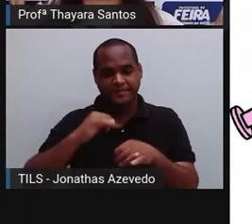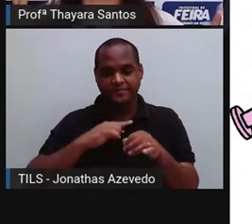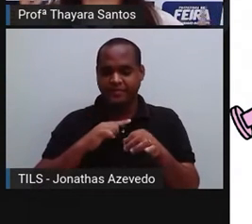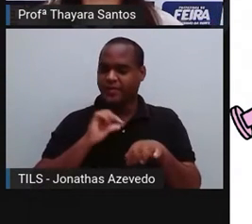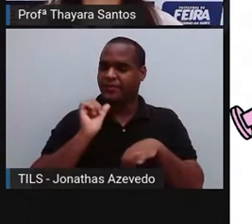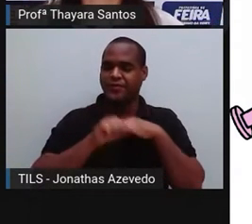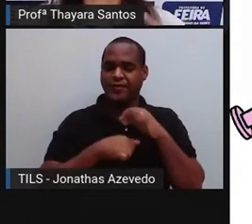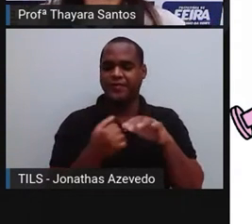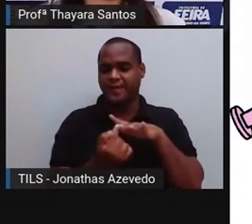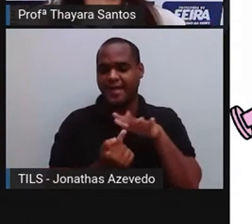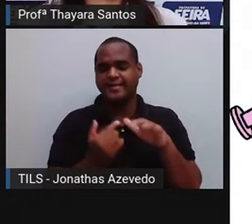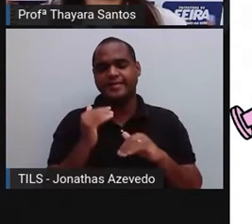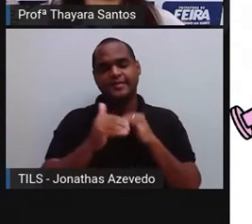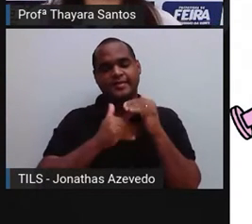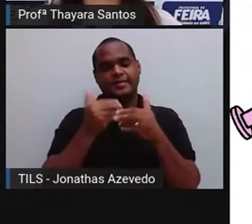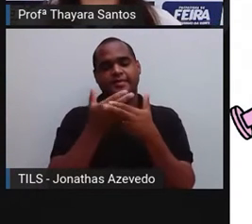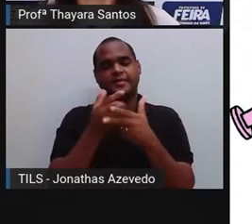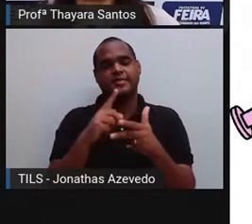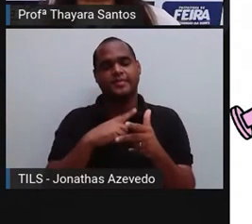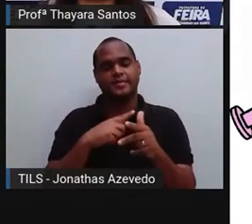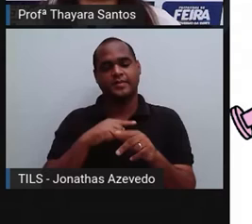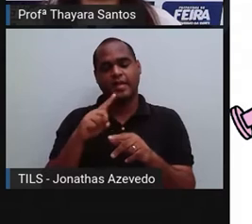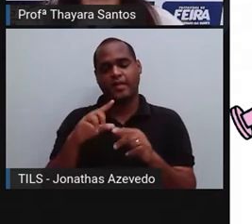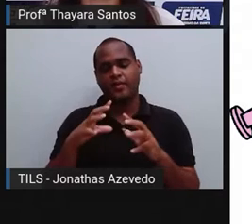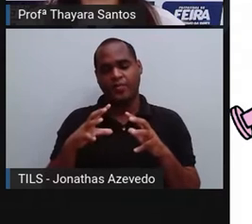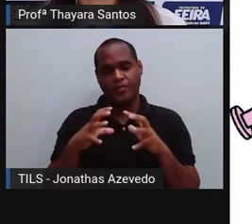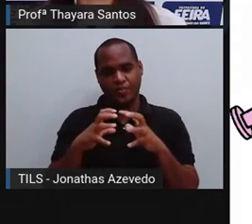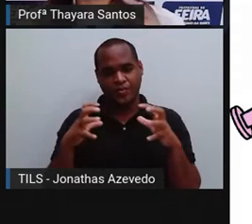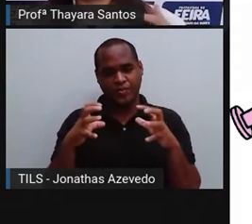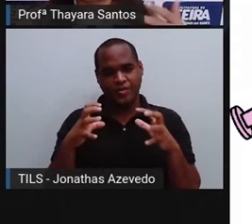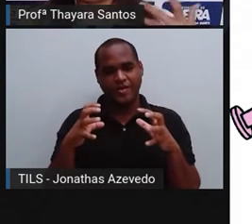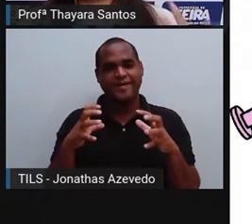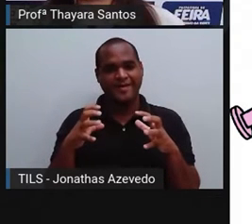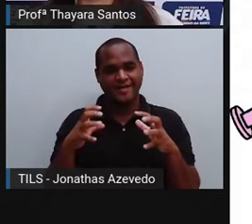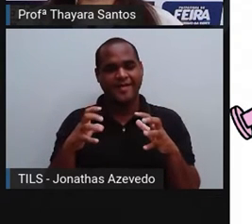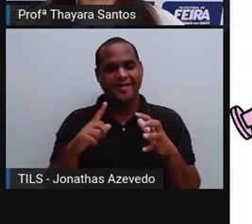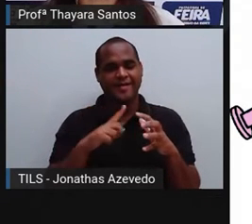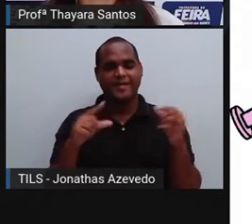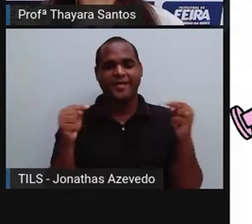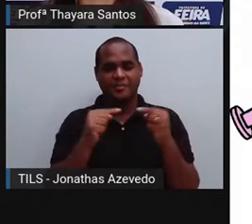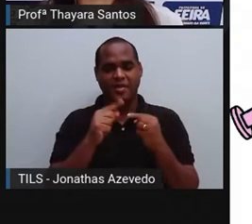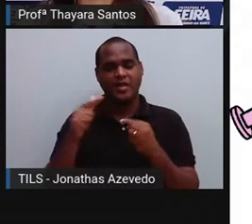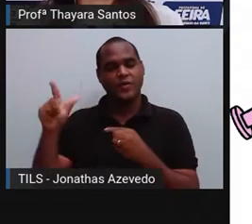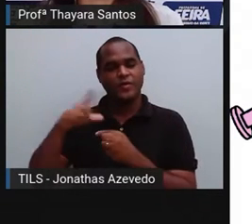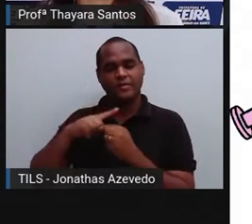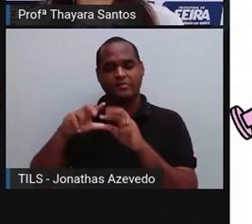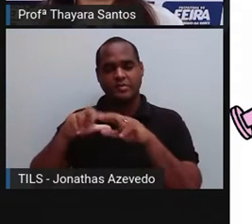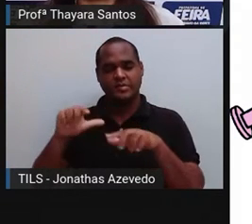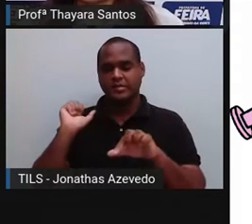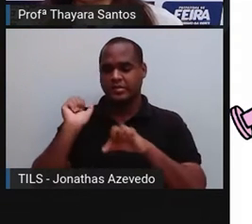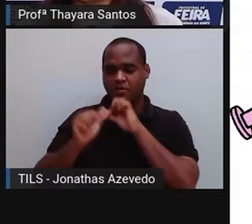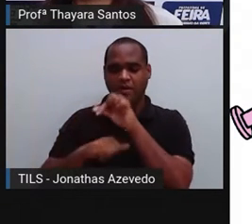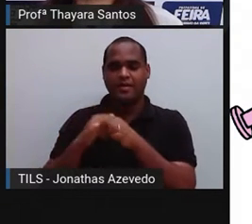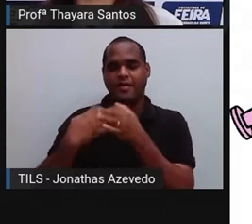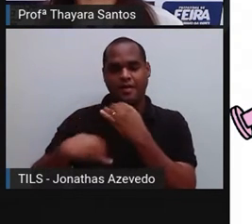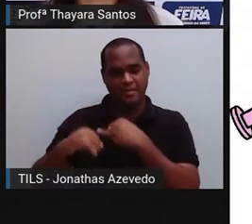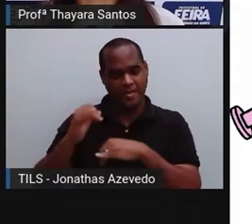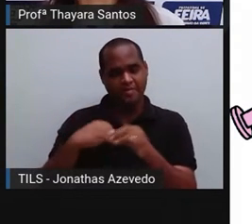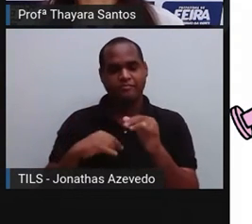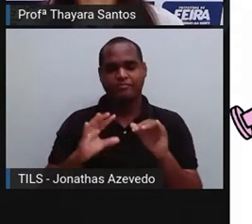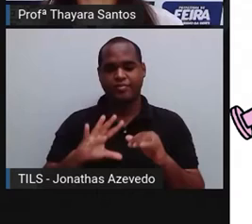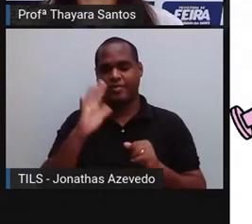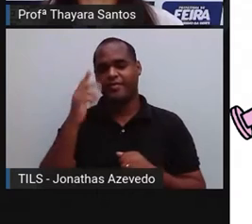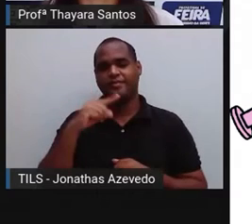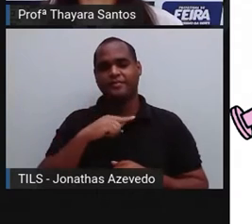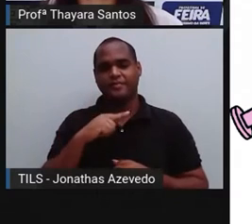gás ali naquele processo que fez com que a massa inchasse. Então, isso é mais uma evidência de que uma transformação química aconteceu.